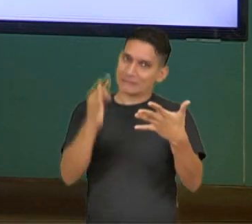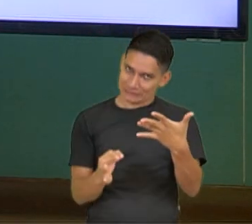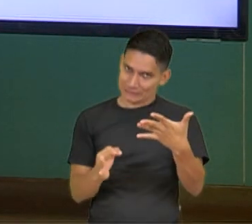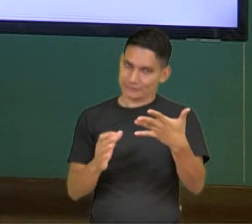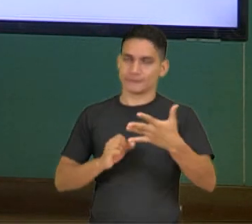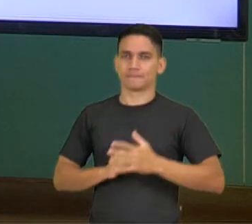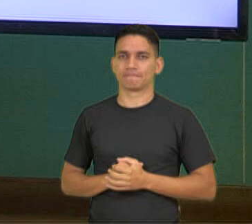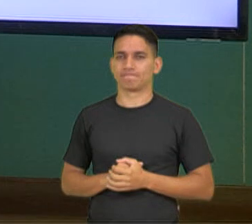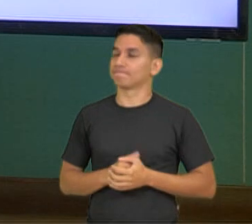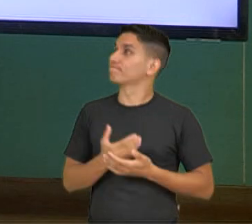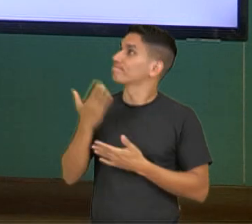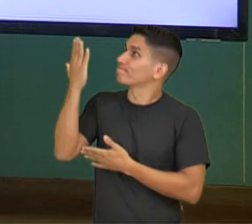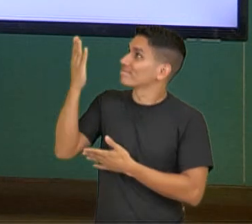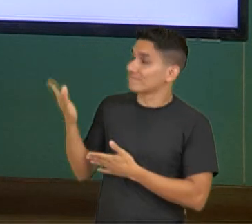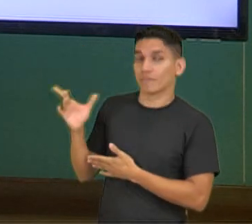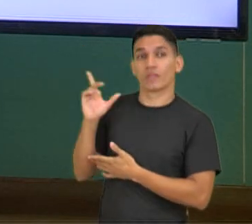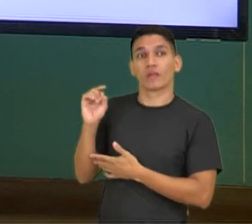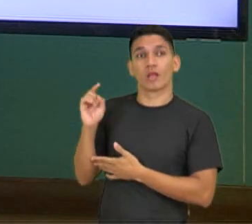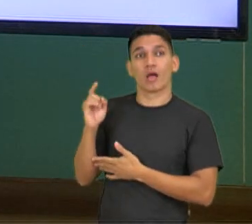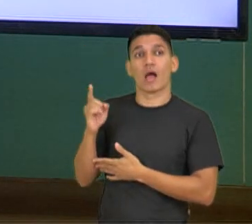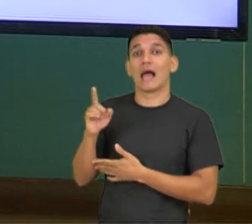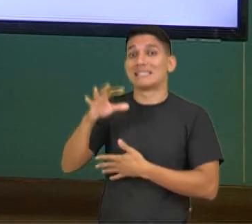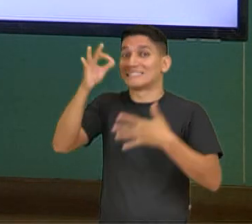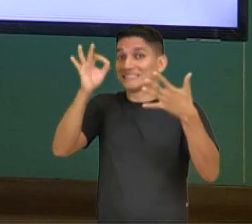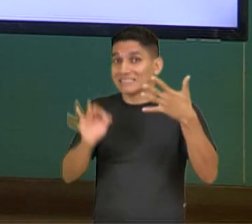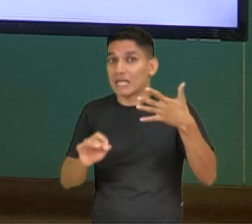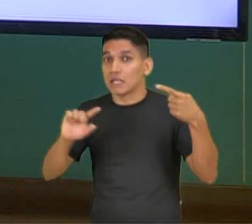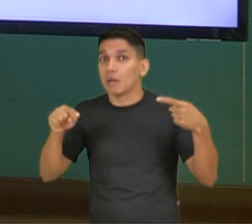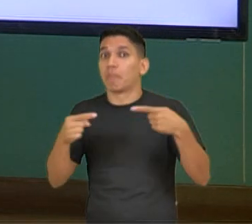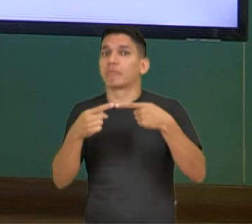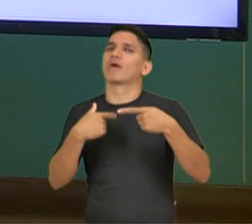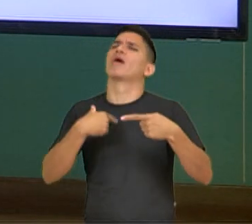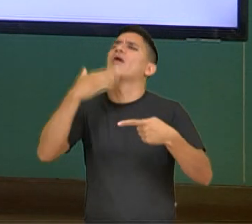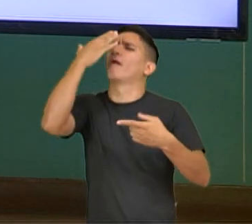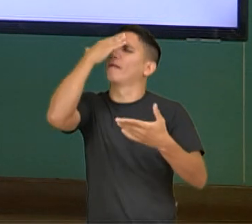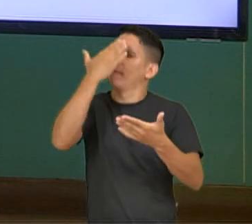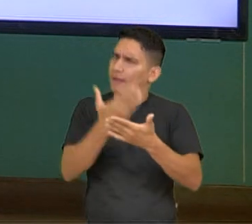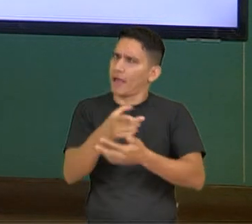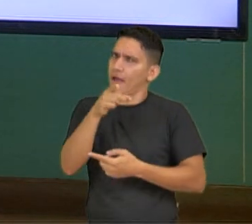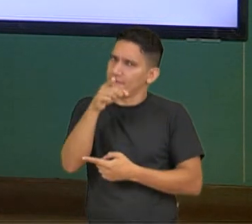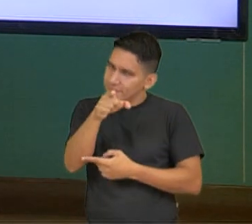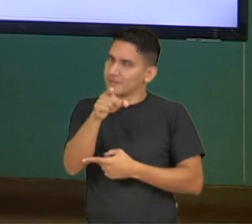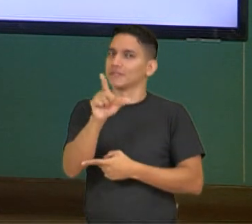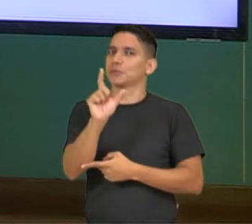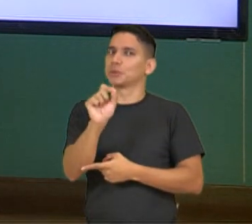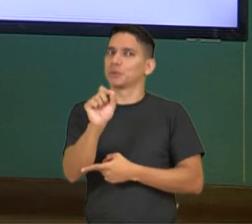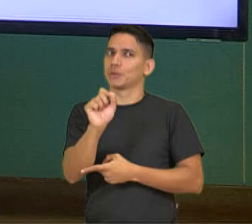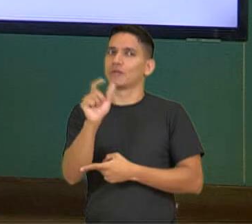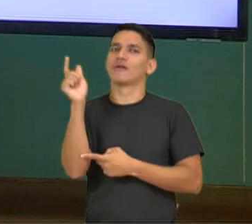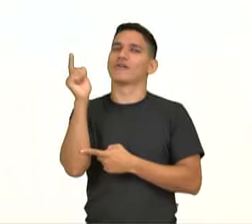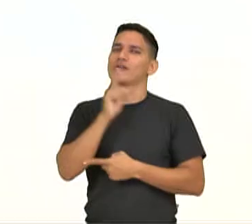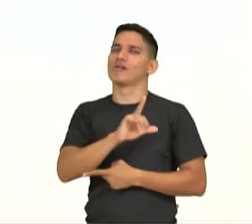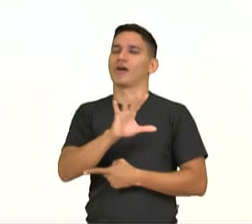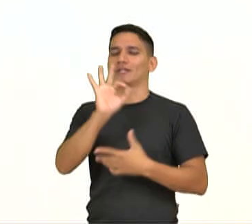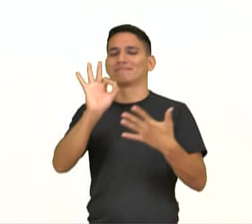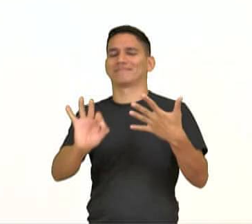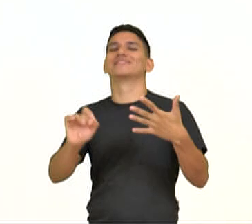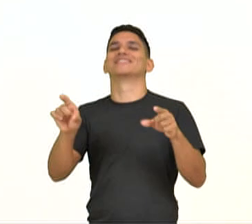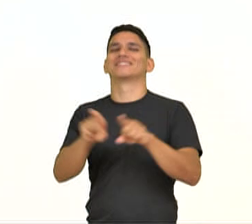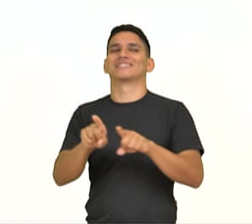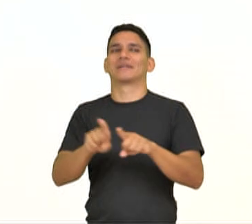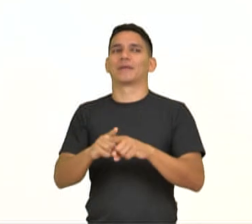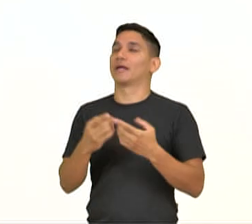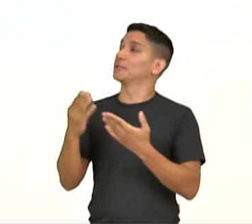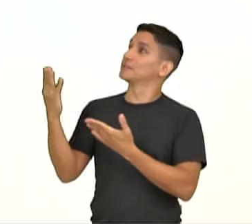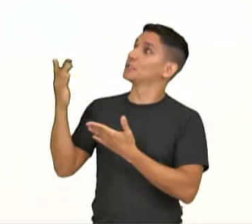estará certa. E a que está certa, que eu tenho certeza que você gabaritou comigo aqui,